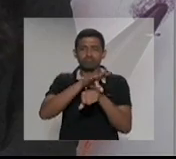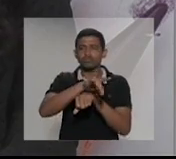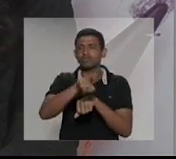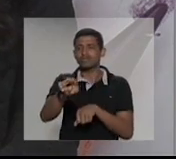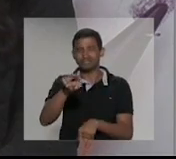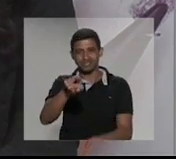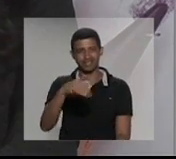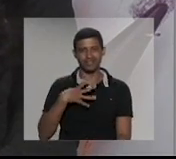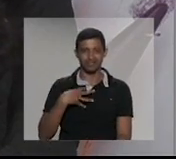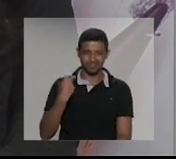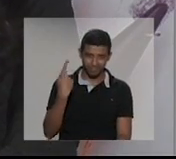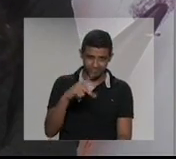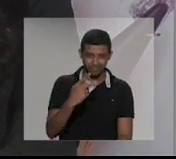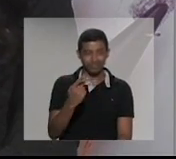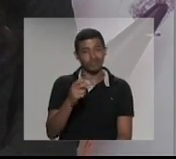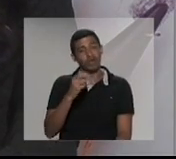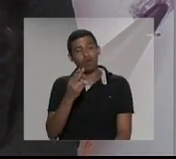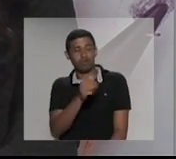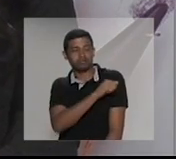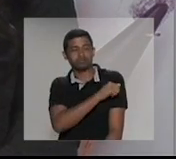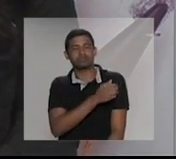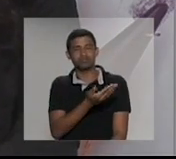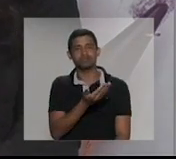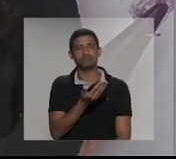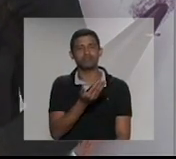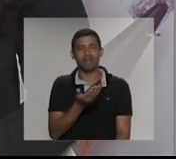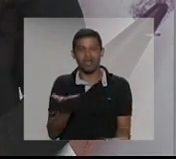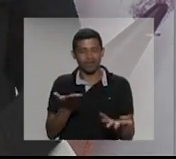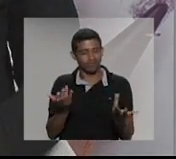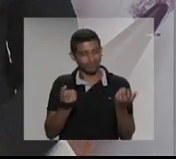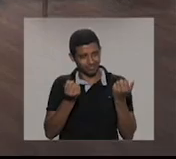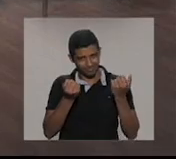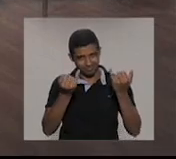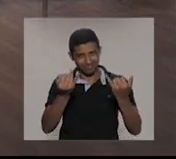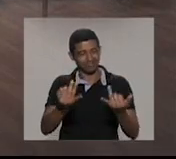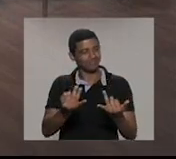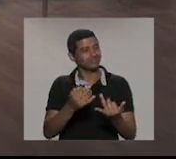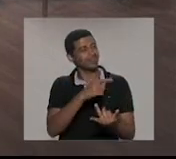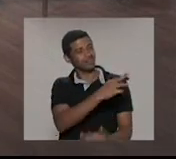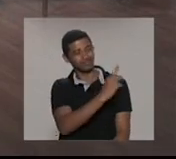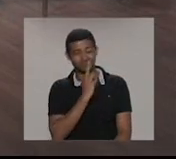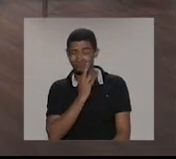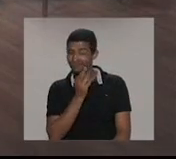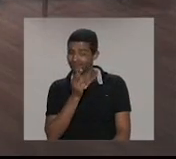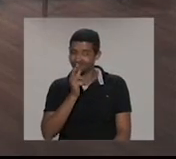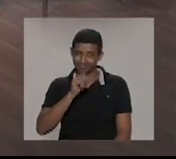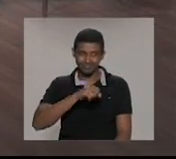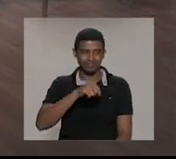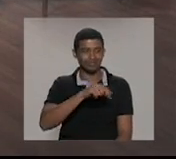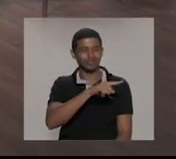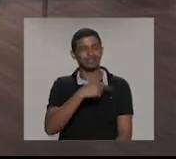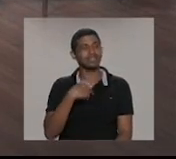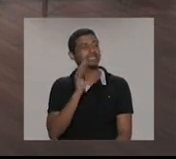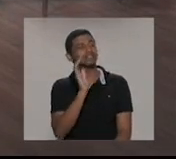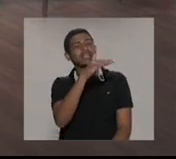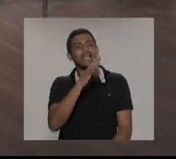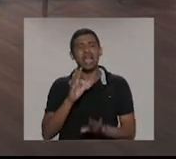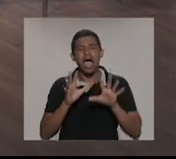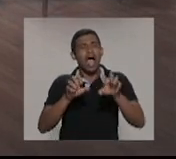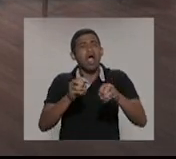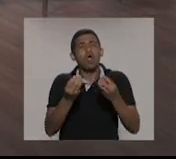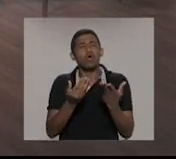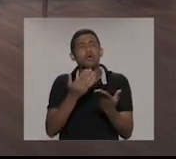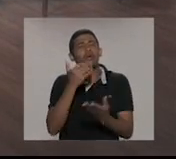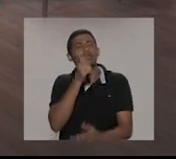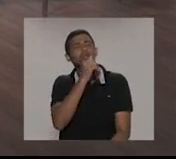de leitura para você, seu filho ou aluno. Vamos lá, agora você tem que responder, Agora hein? sim. Esse lado Agora selvagem sim. aí,